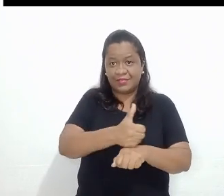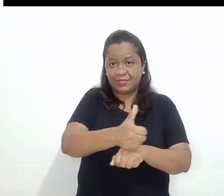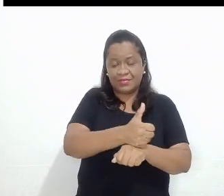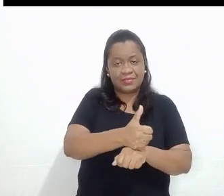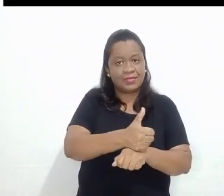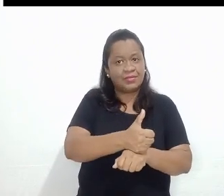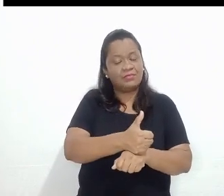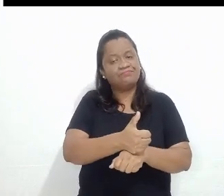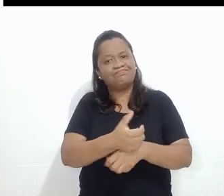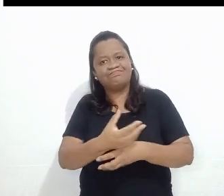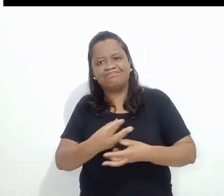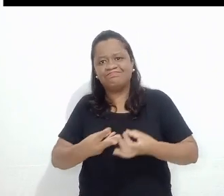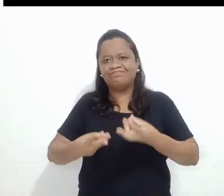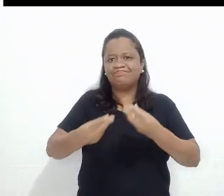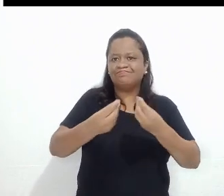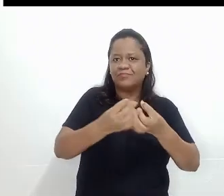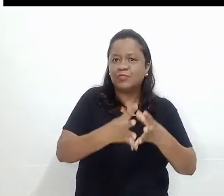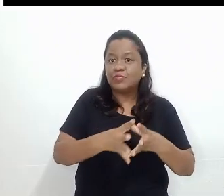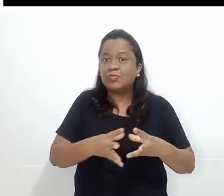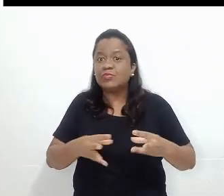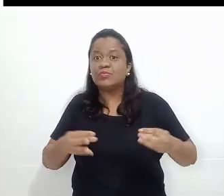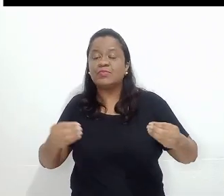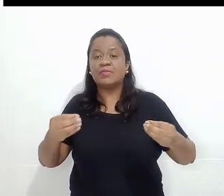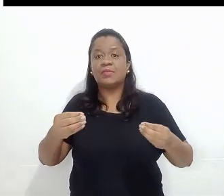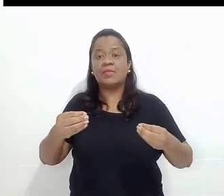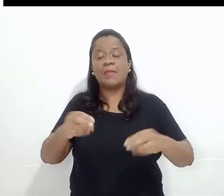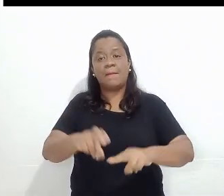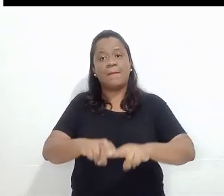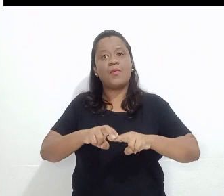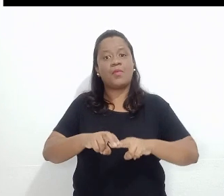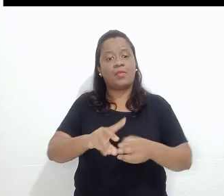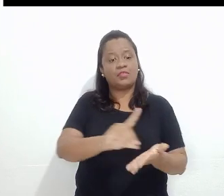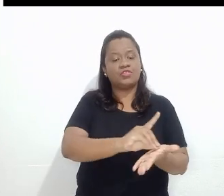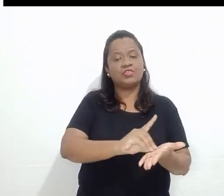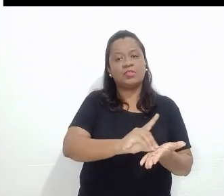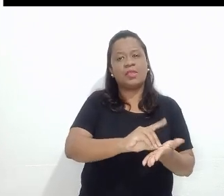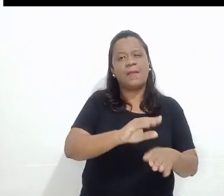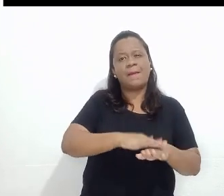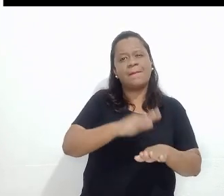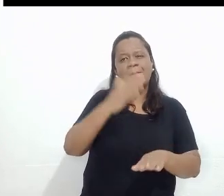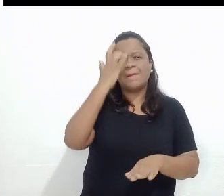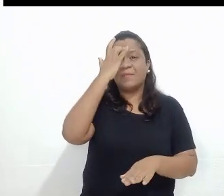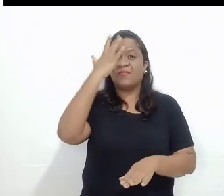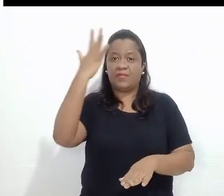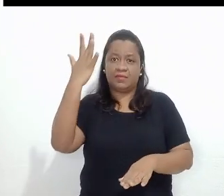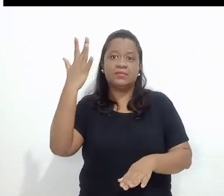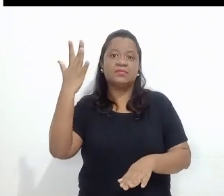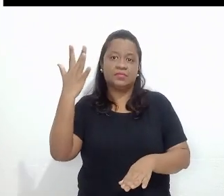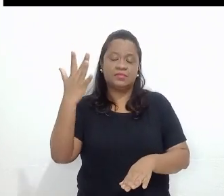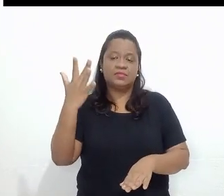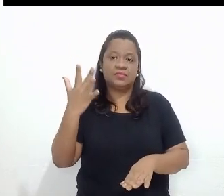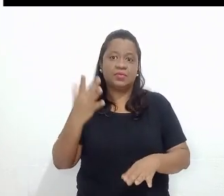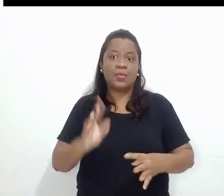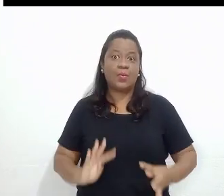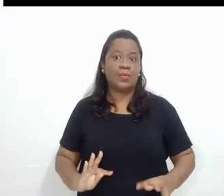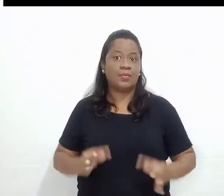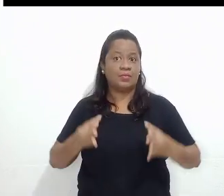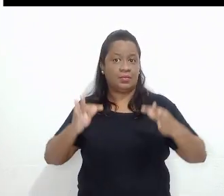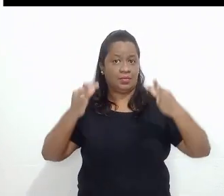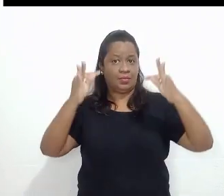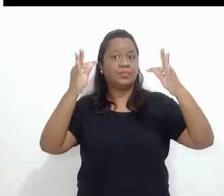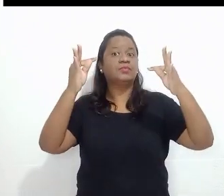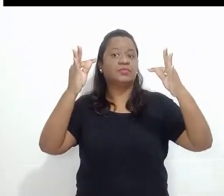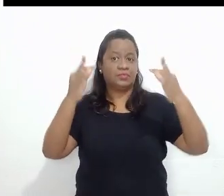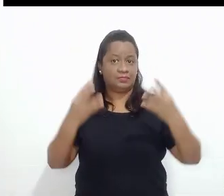O digital está tornando cada vez mais fácil essa questão do foco, de tudo isso, muita tecnologia tecnologia.